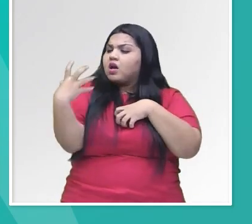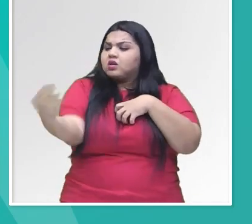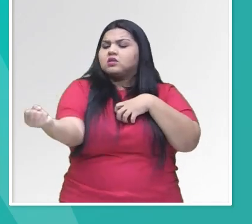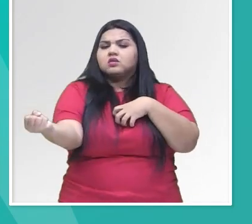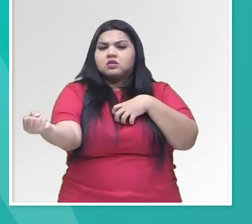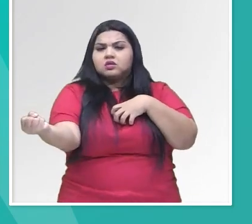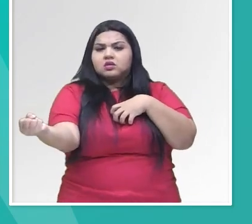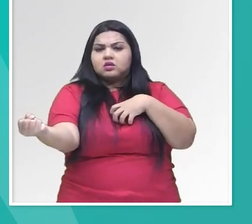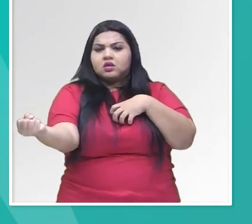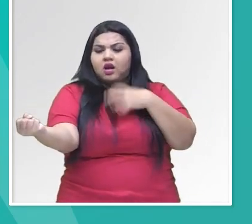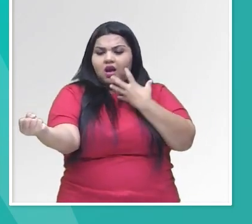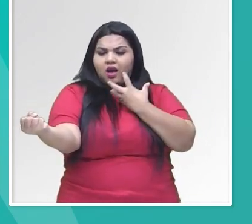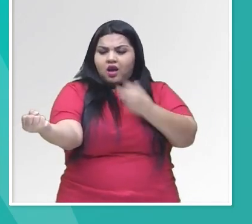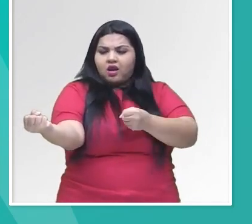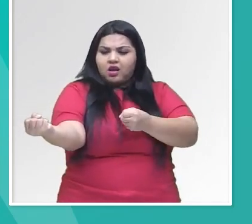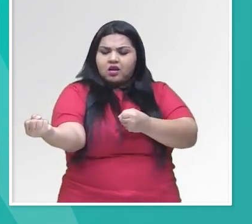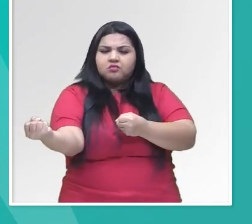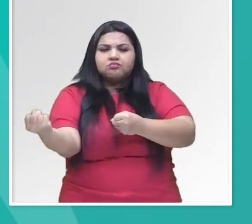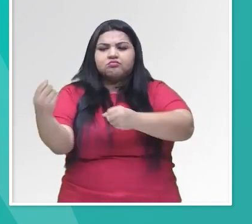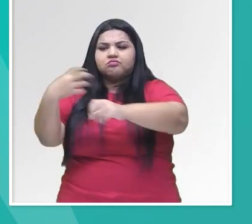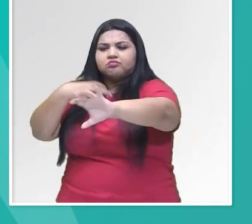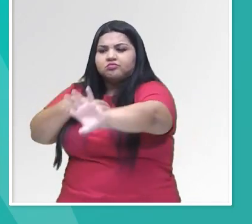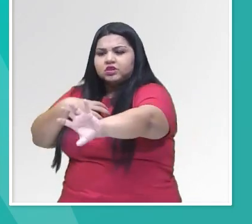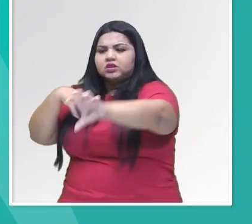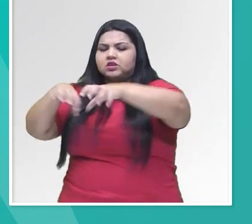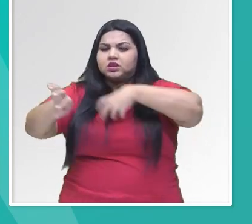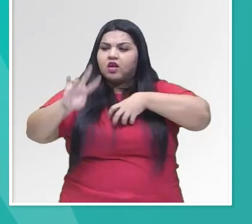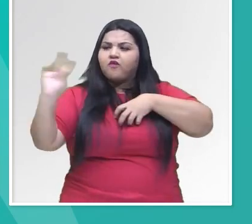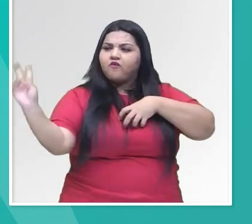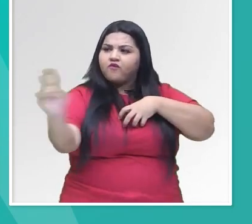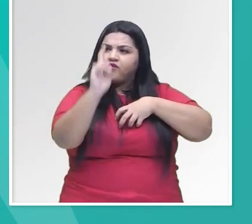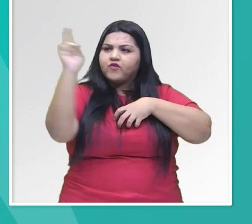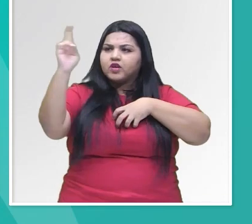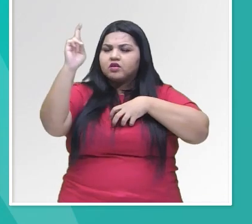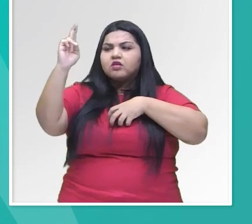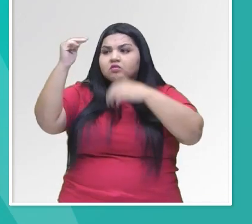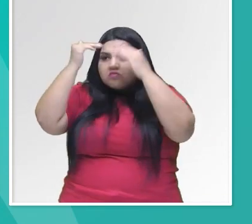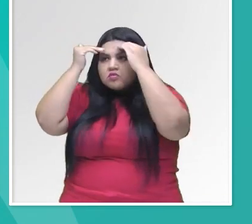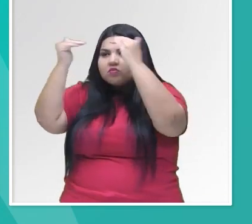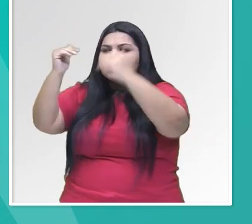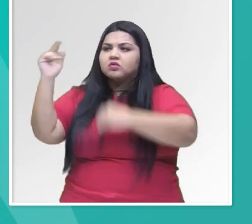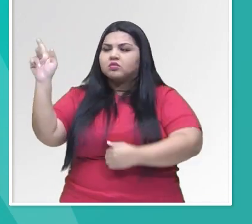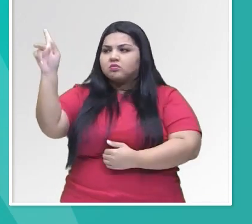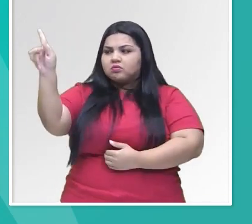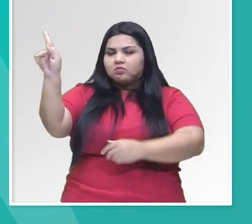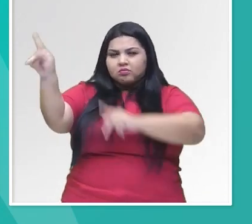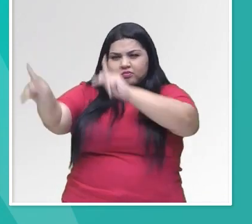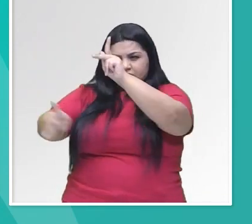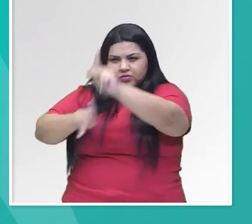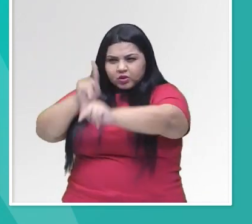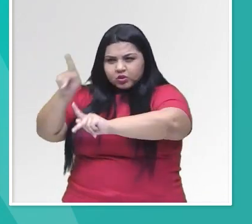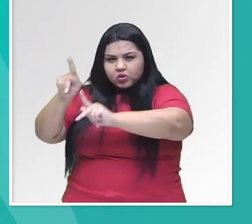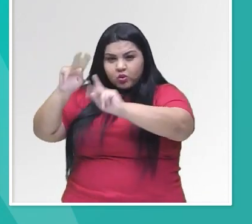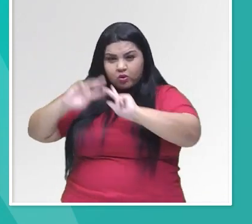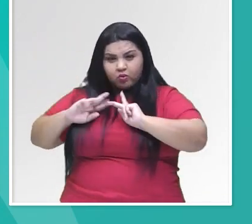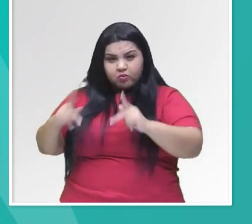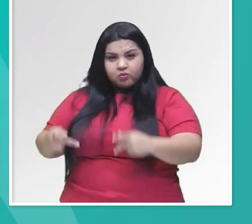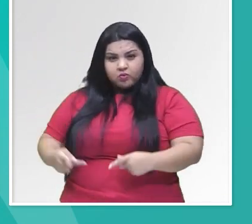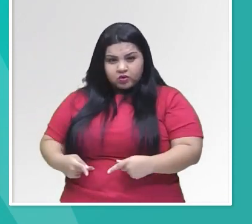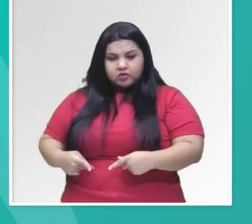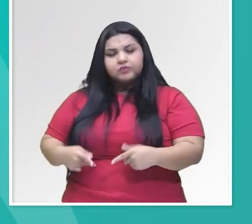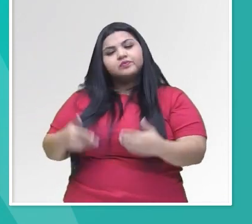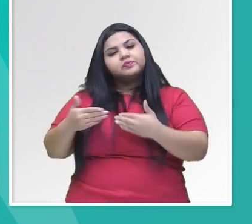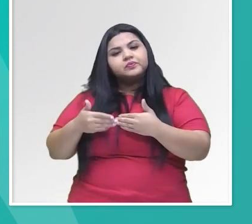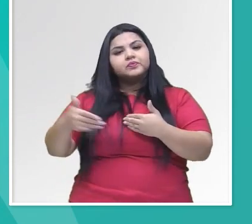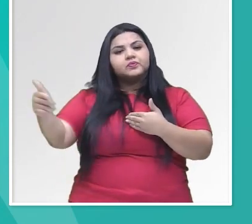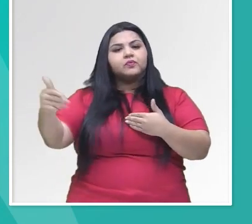e valorizá-lo como pessoa humana, na sua humanidade. Então vamos